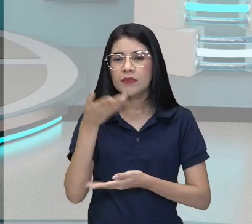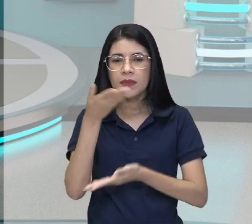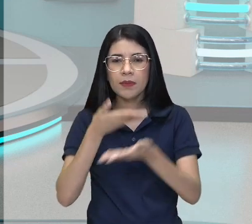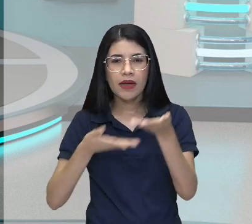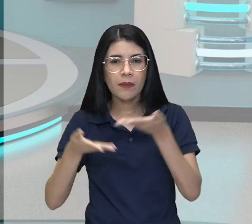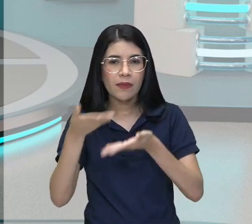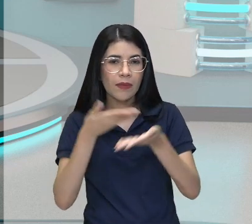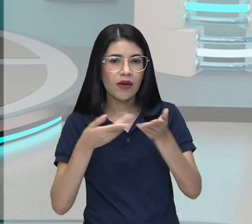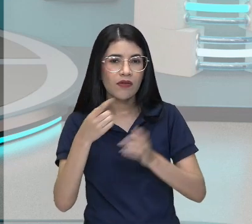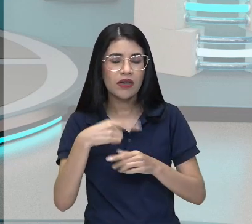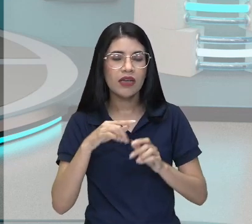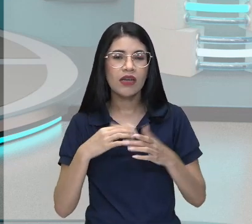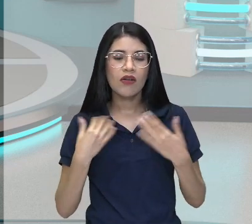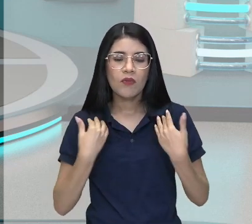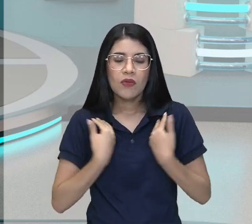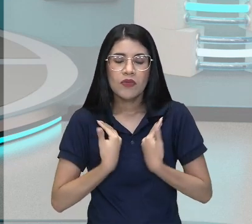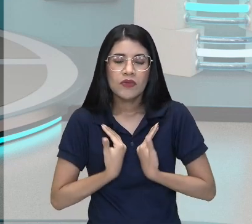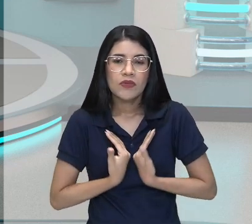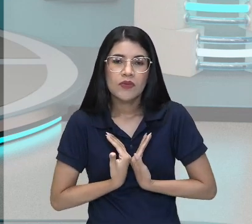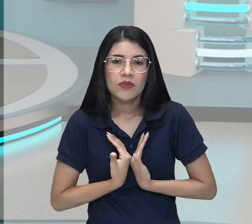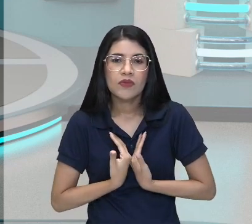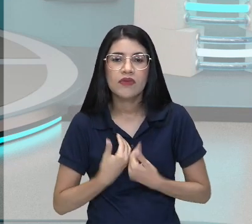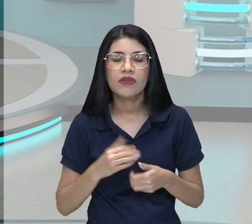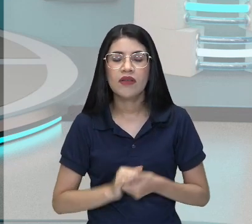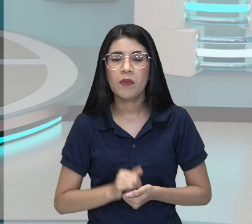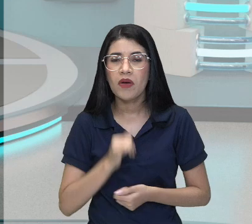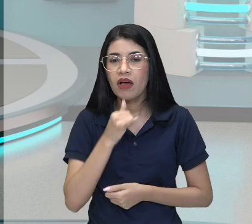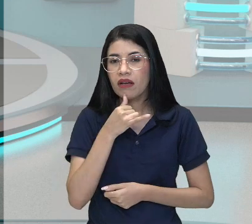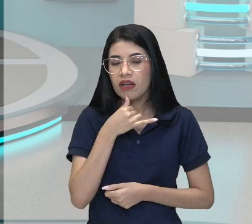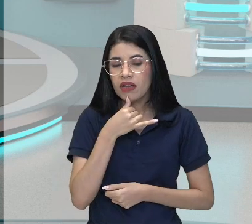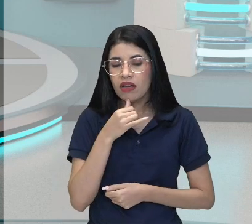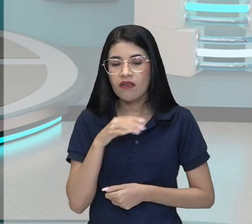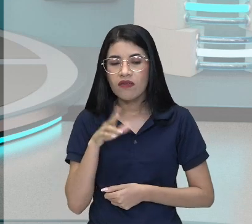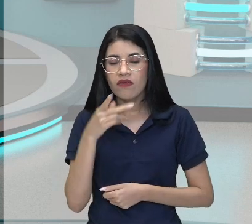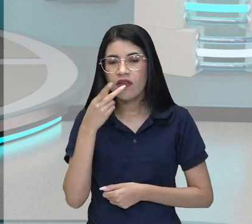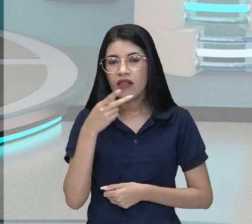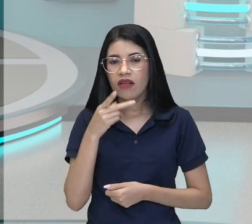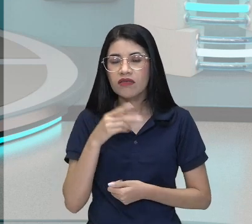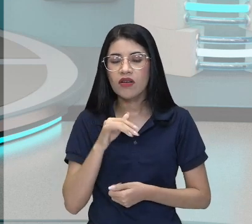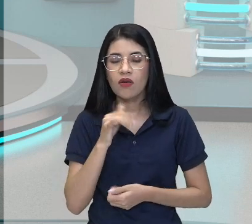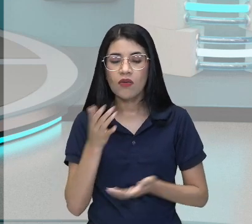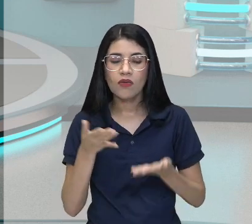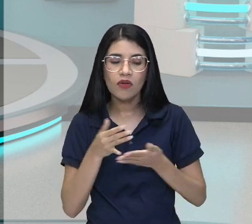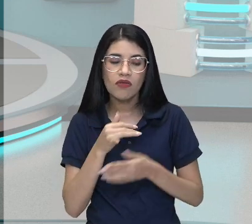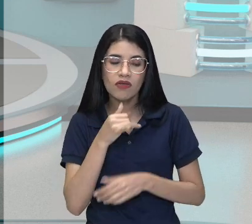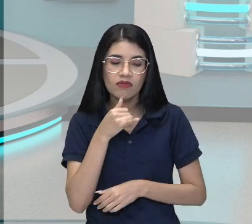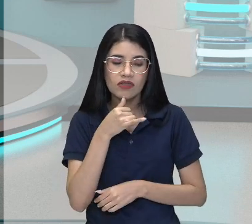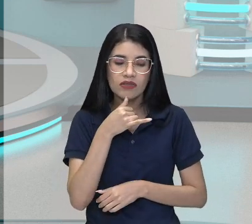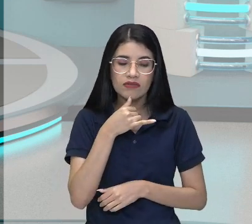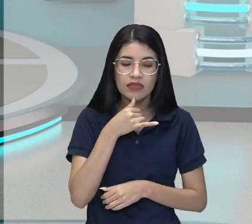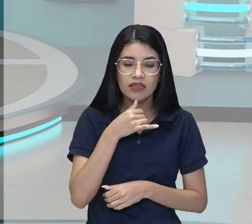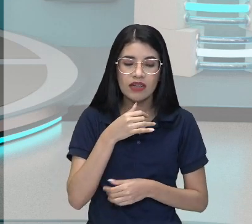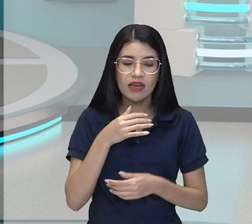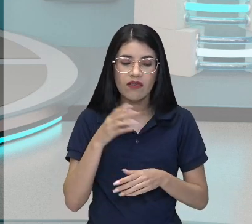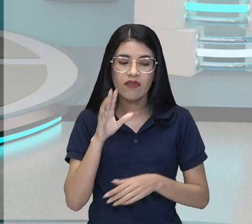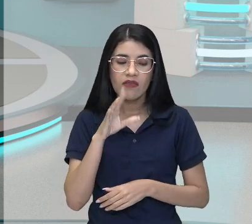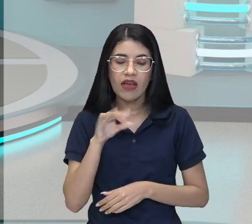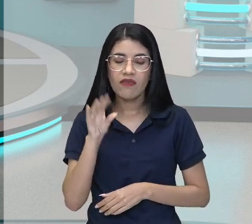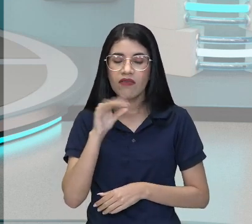com vocês, eu ficasse assim. Bem, gente, hoje nós vamos falar sobre a arte do teatro, porque